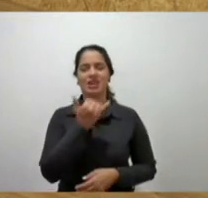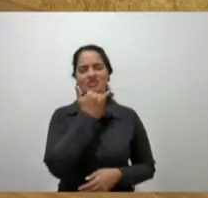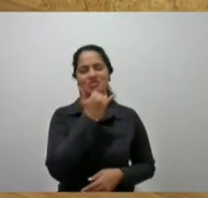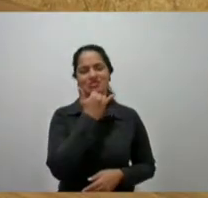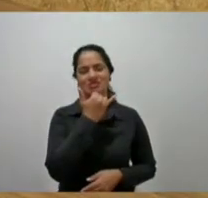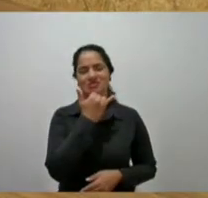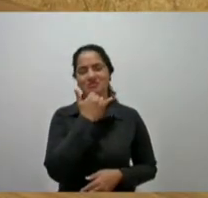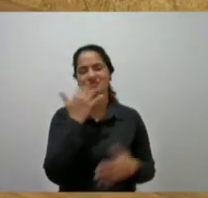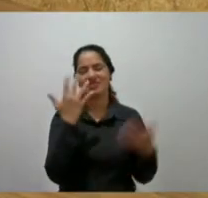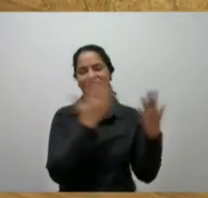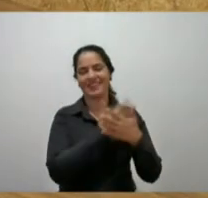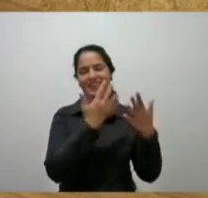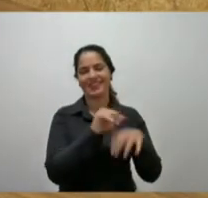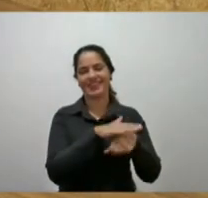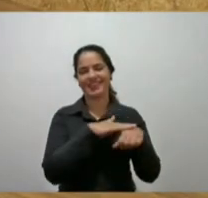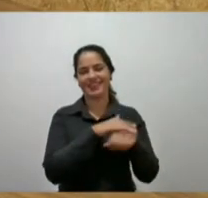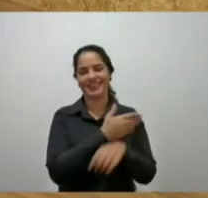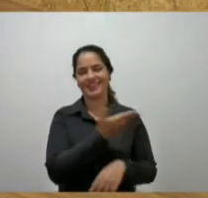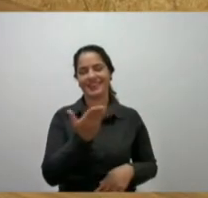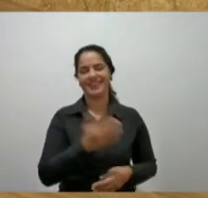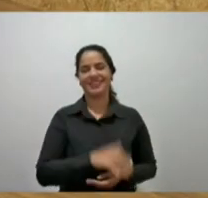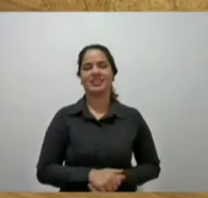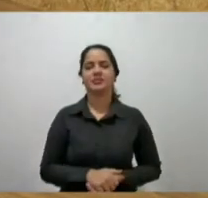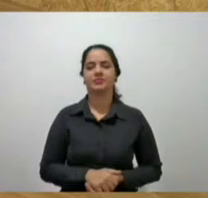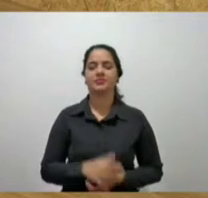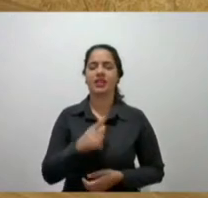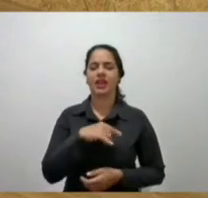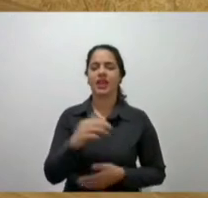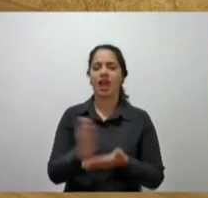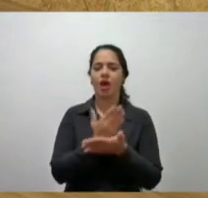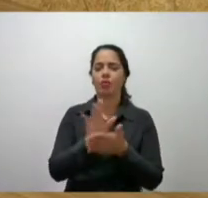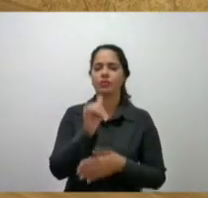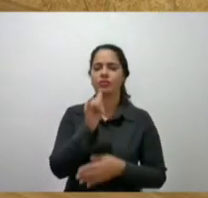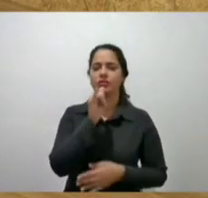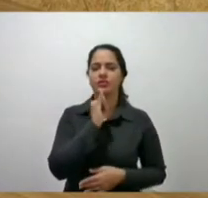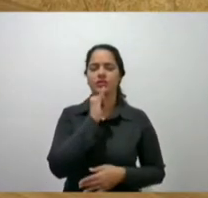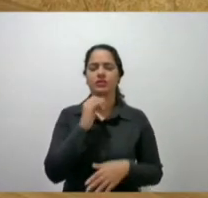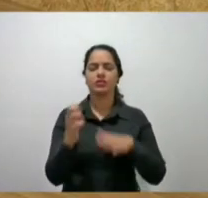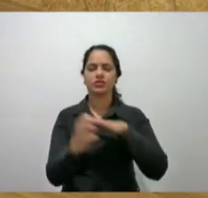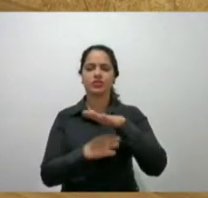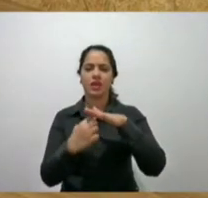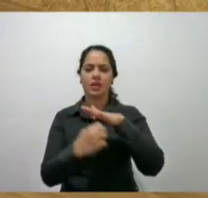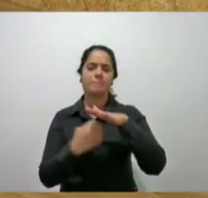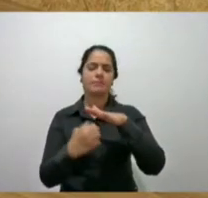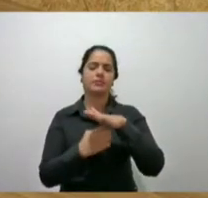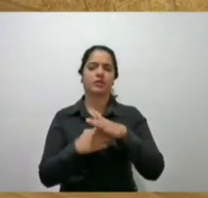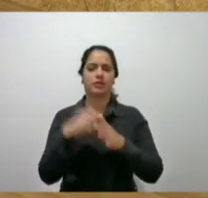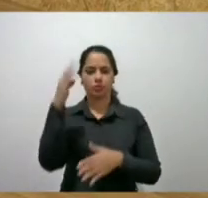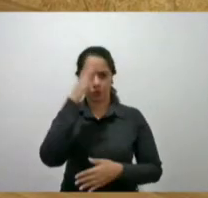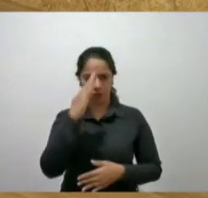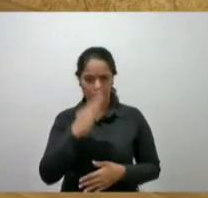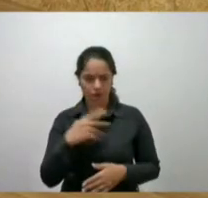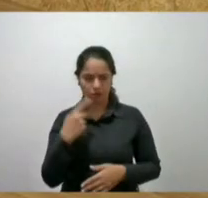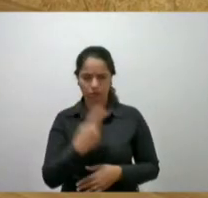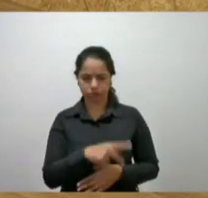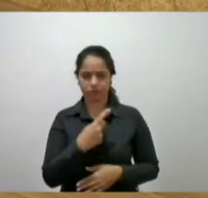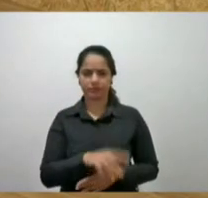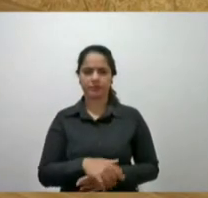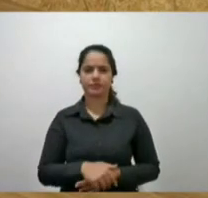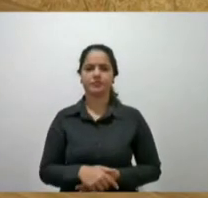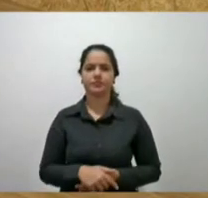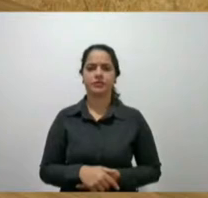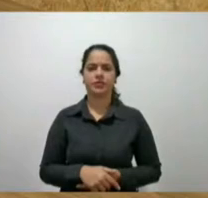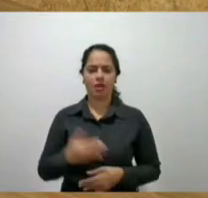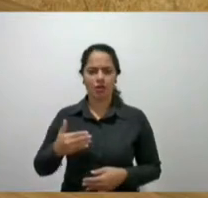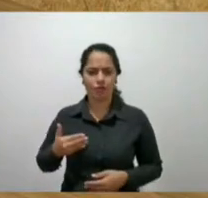Eu estava te perguntando, Florian, se você tem alguns exemplos de empresas brasileiras, como a WEG, que você citou, que estão na vanguarda, à frente desse movimento do ESG.